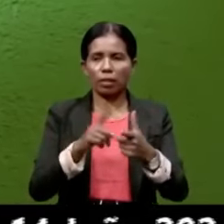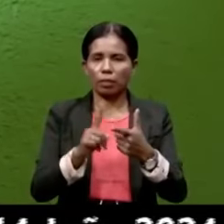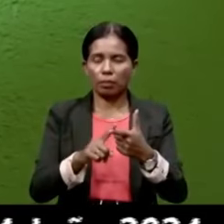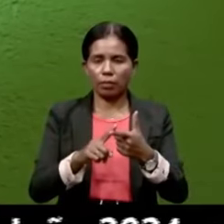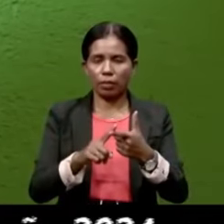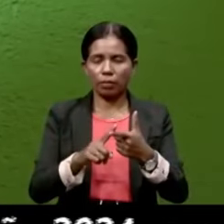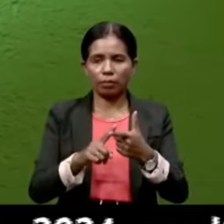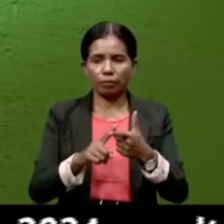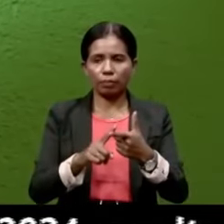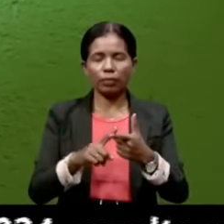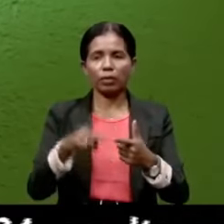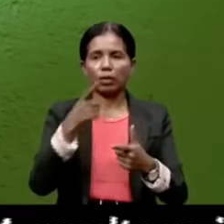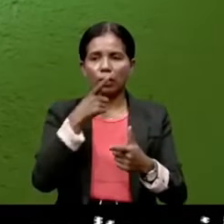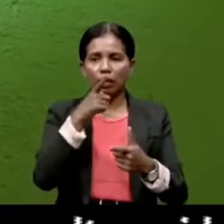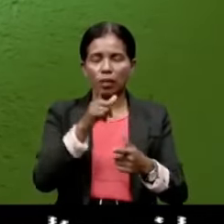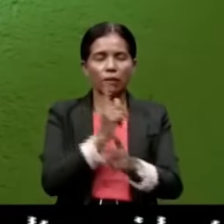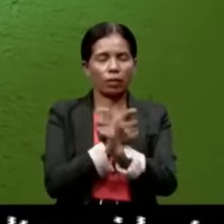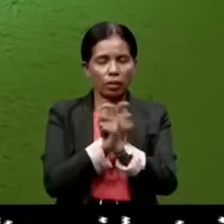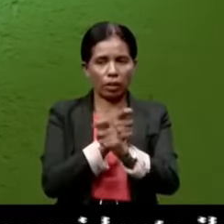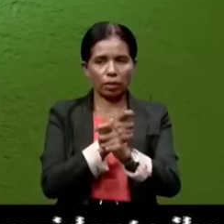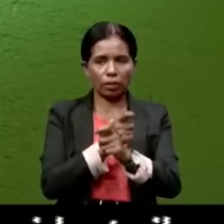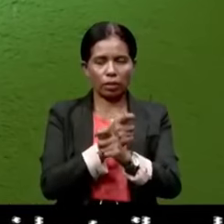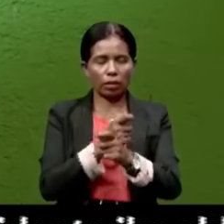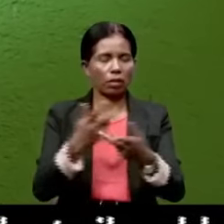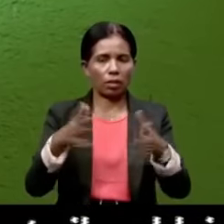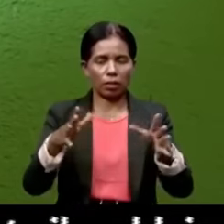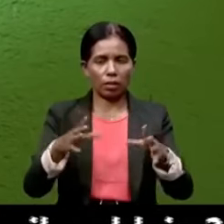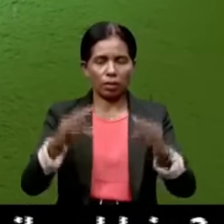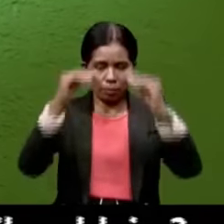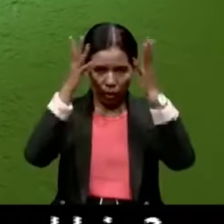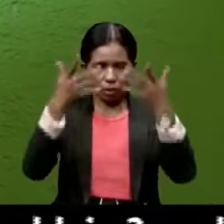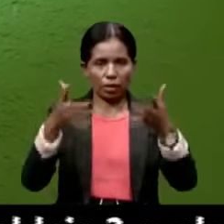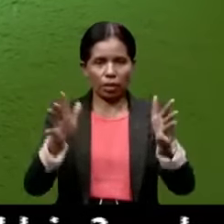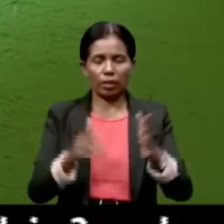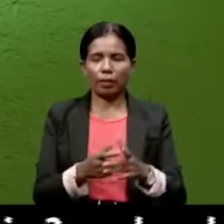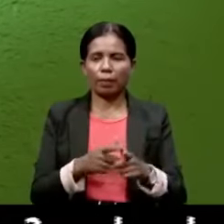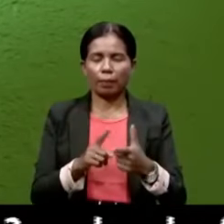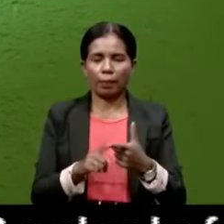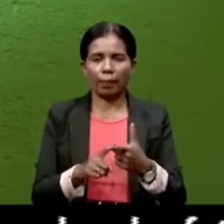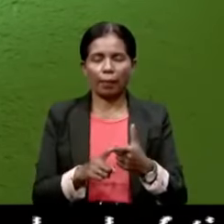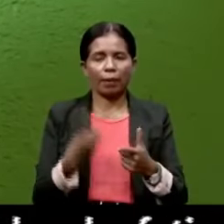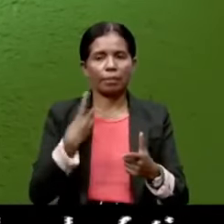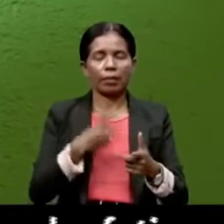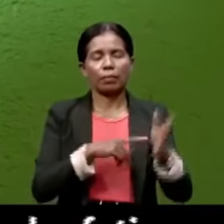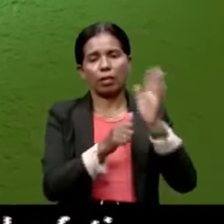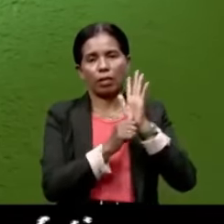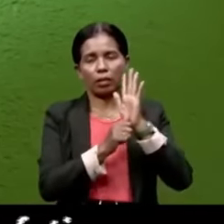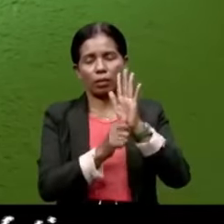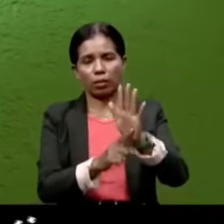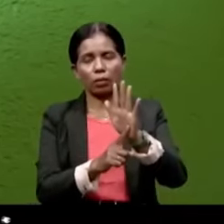professor da Língua Teto, temos menos, temos até a